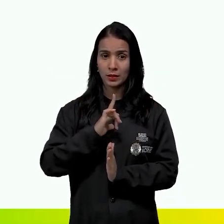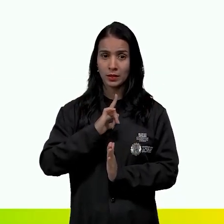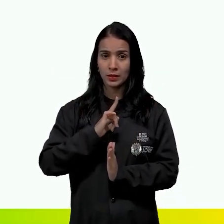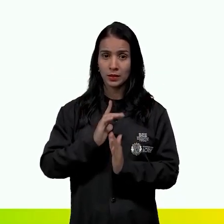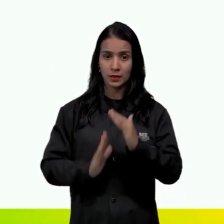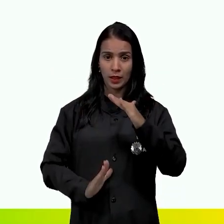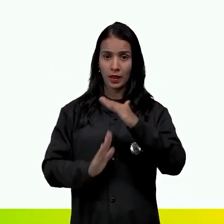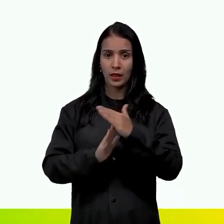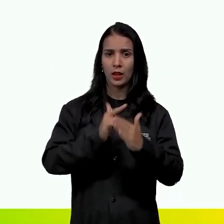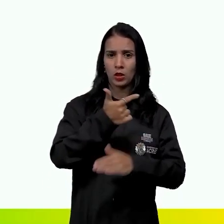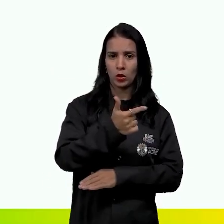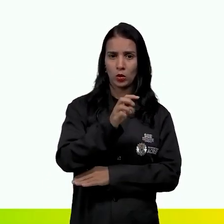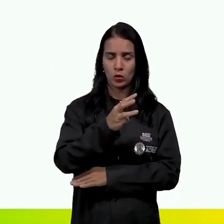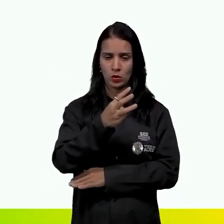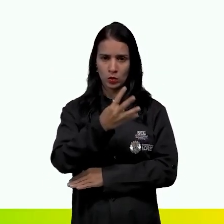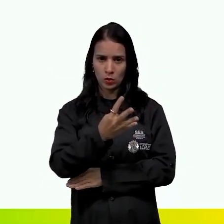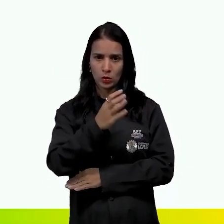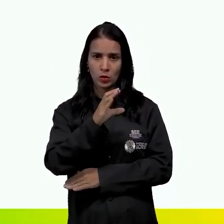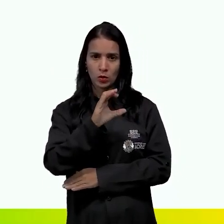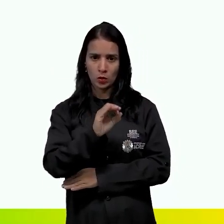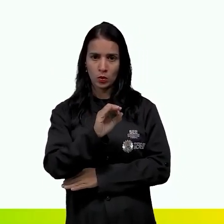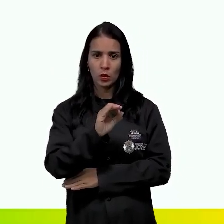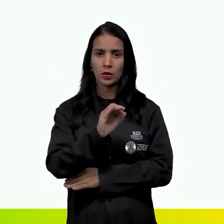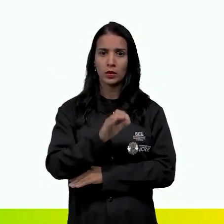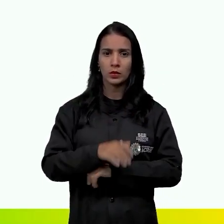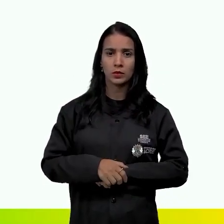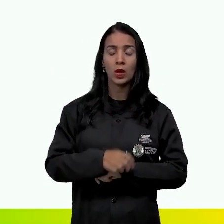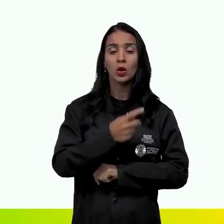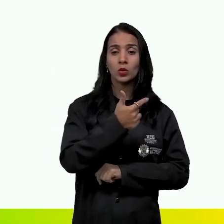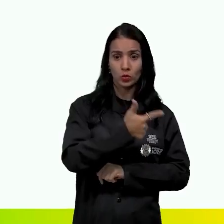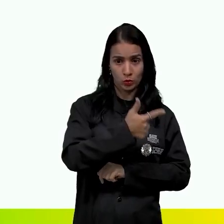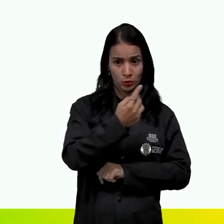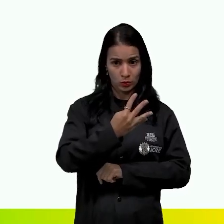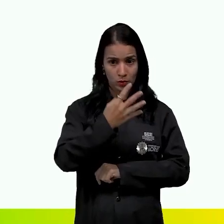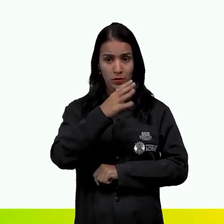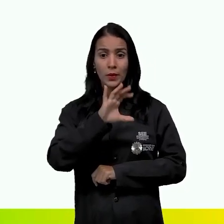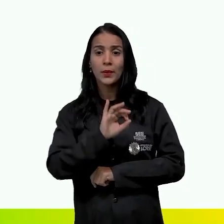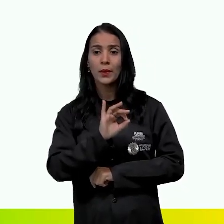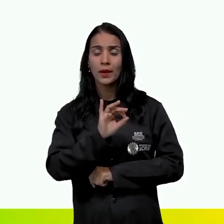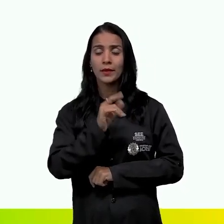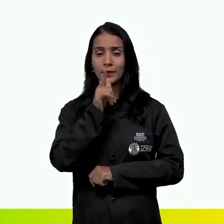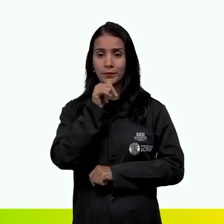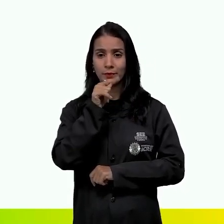metros. Desculpa, eu falei 248, 240.